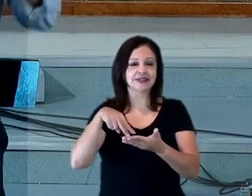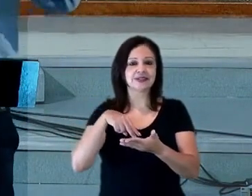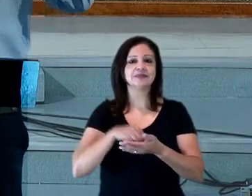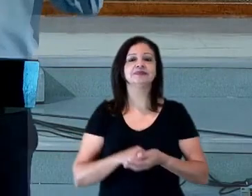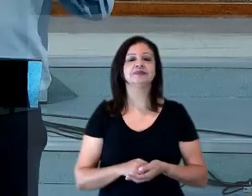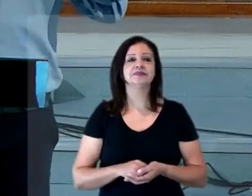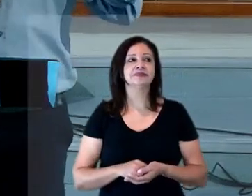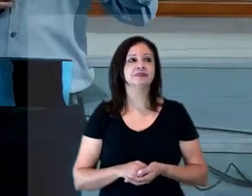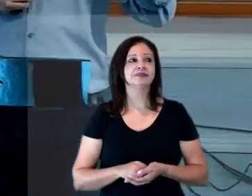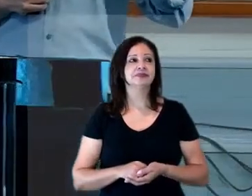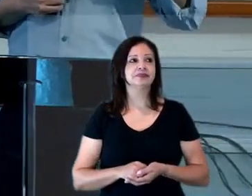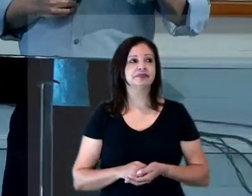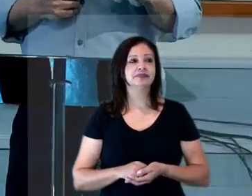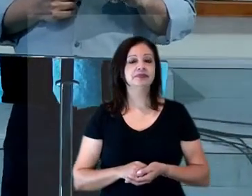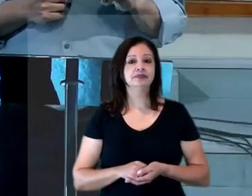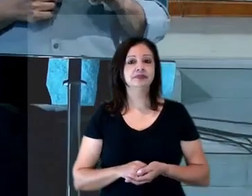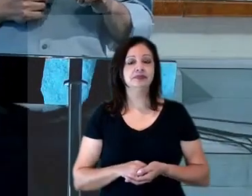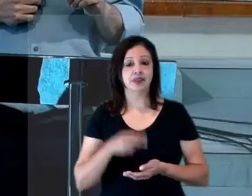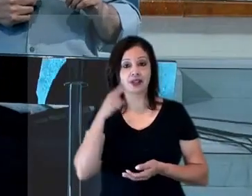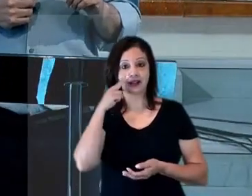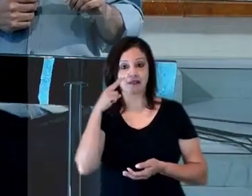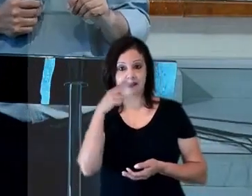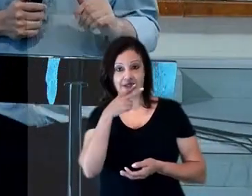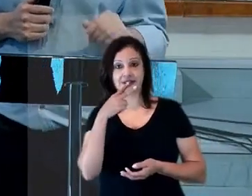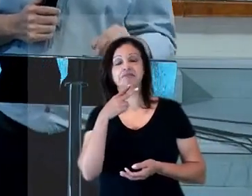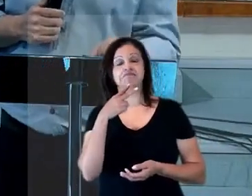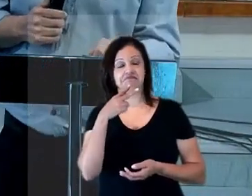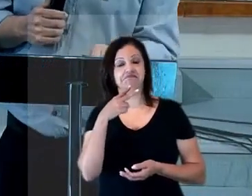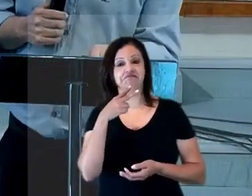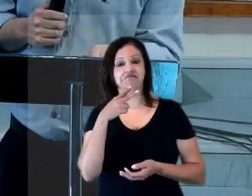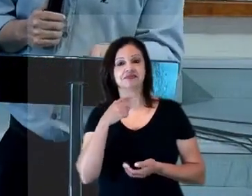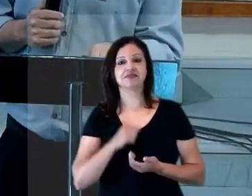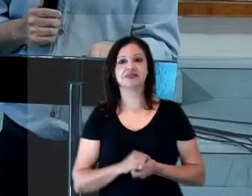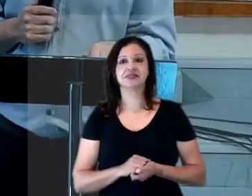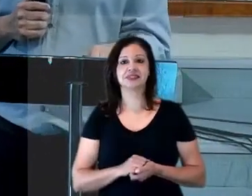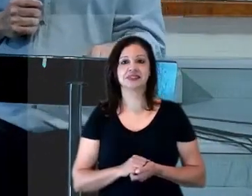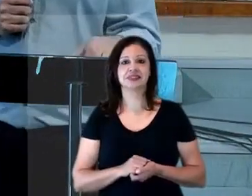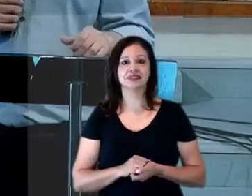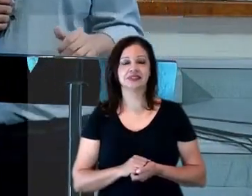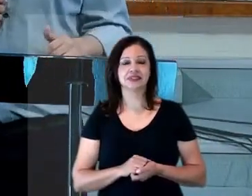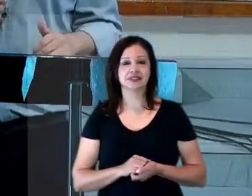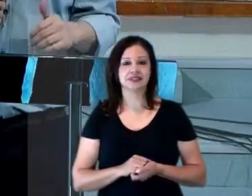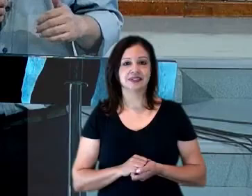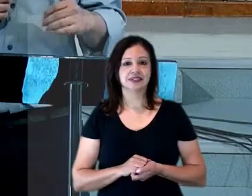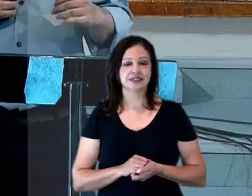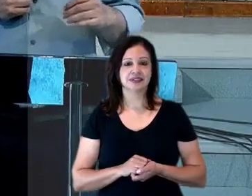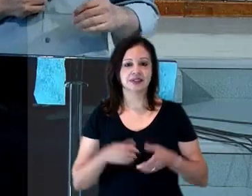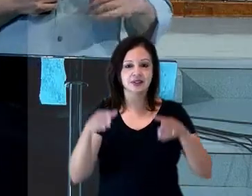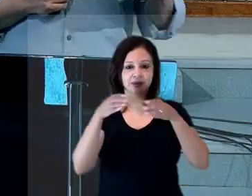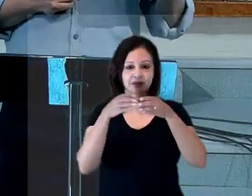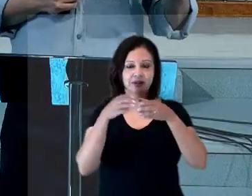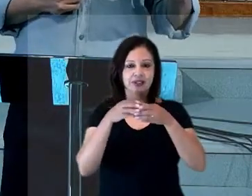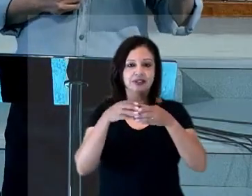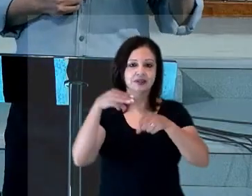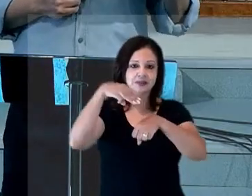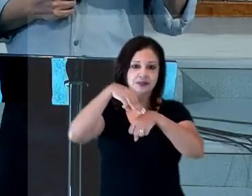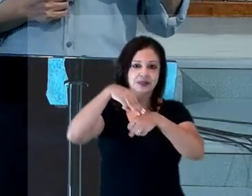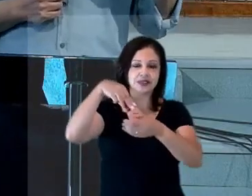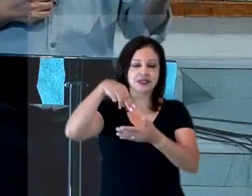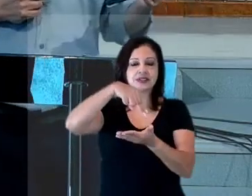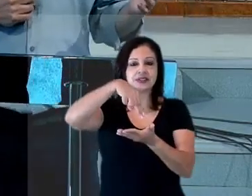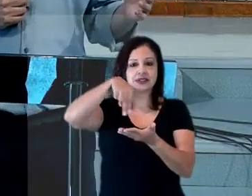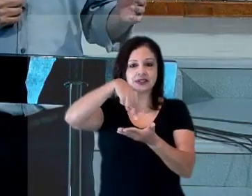YouTube. Ó, tem uma imagem aí que você possa apurar todos os detalhes. Esse congresso de dança vai acontecer